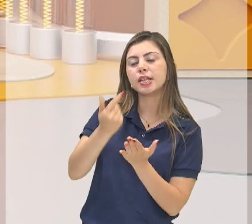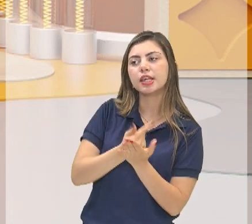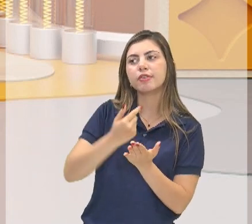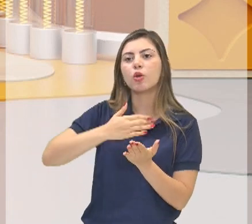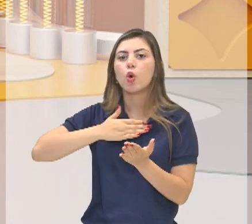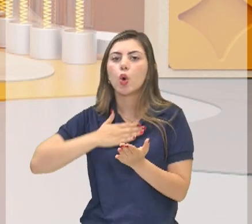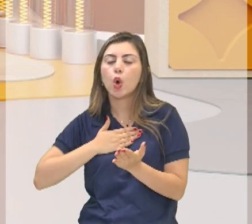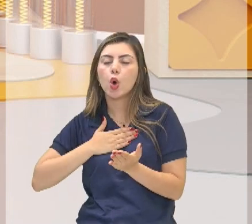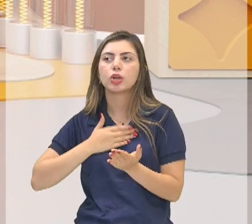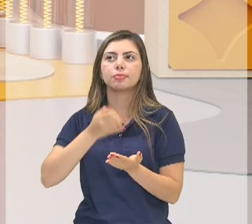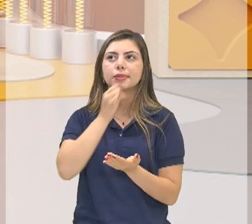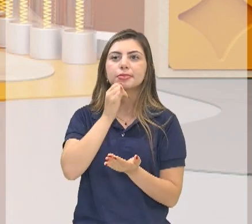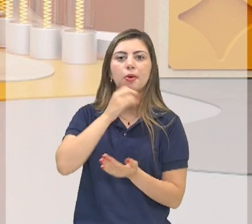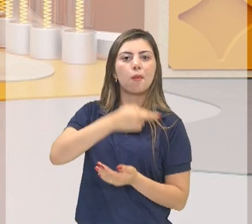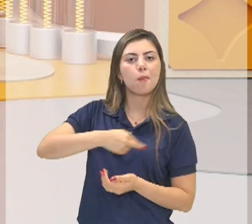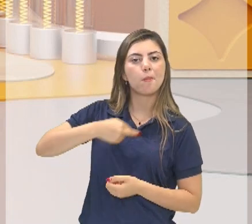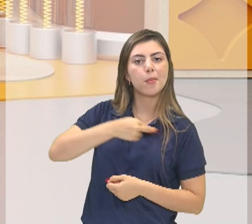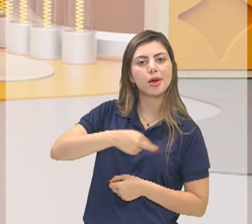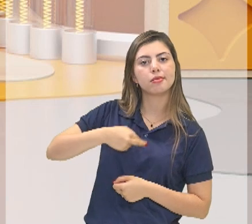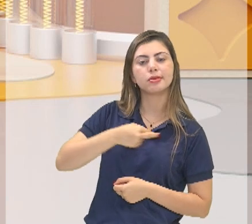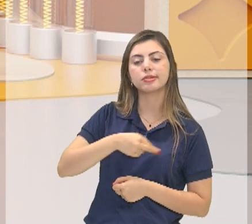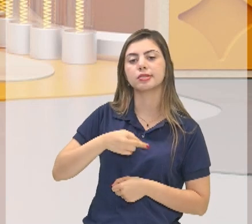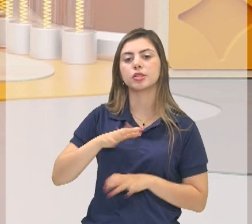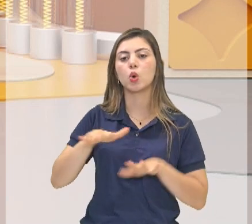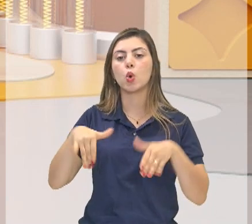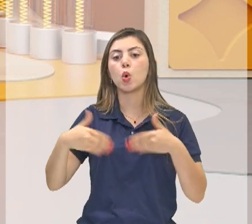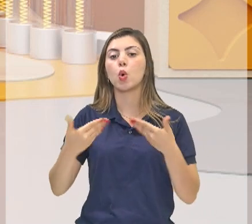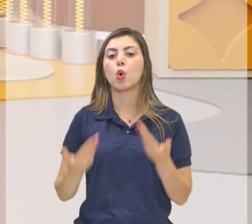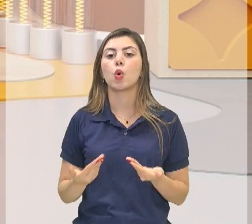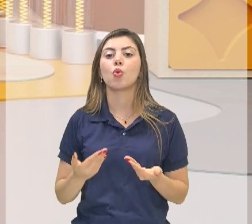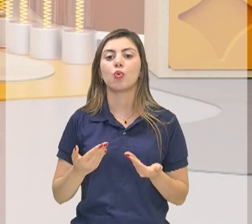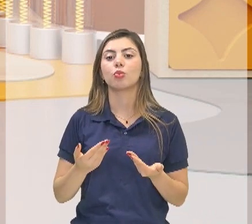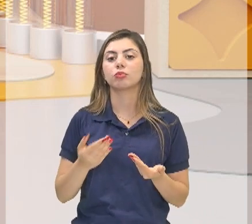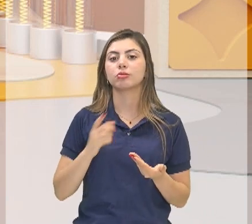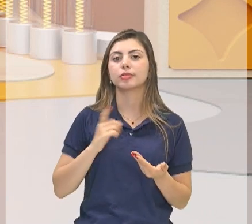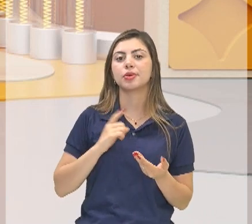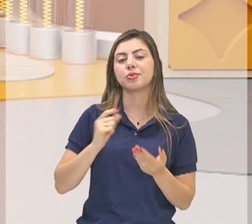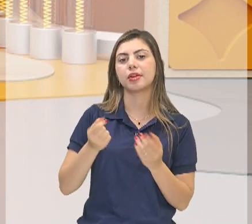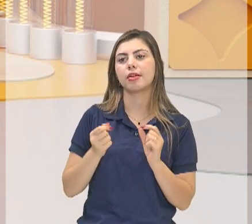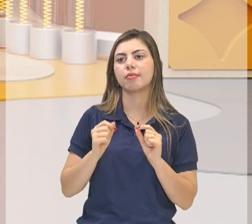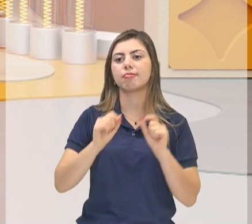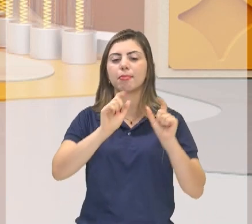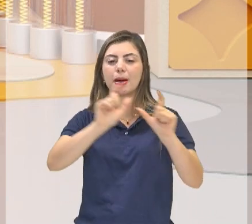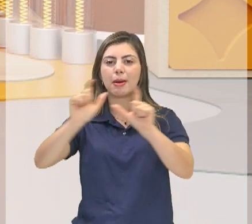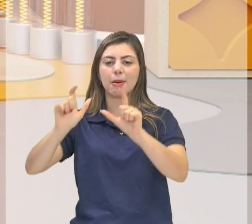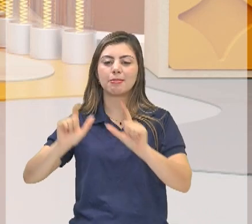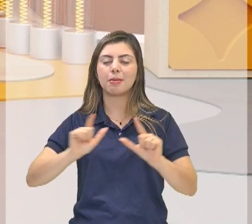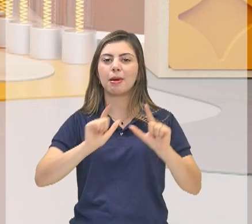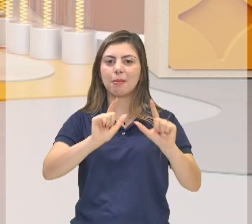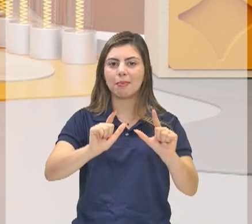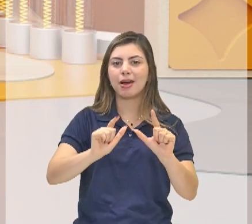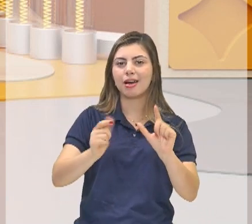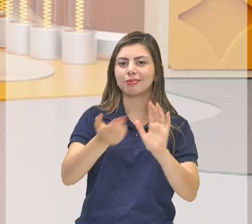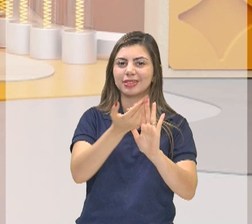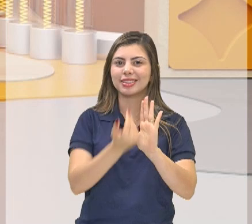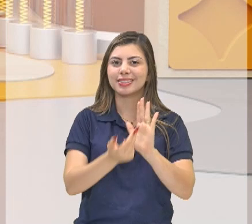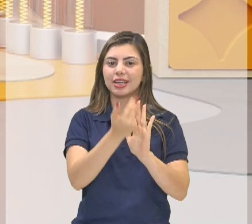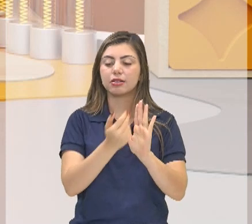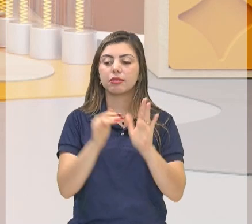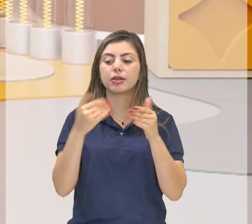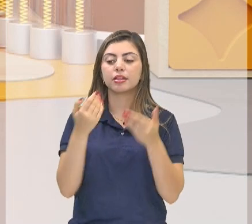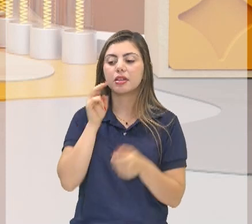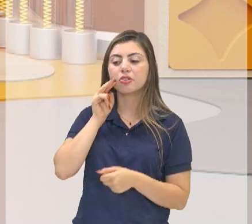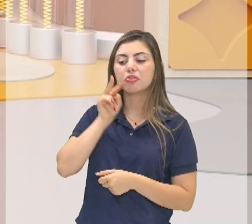de romance, ou os HQs de quadrinhos. Então, ali eu tenho uma visão